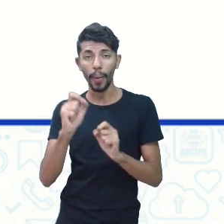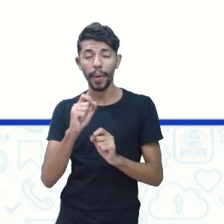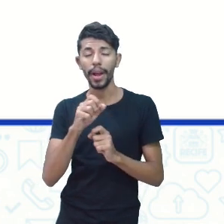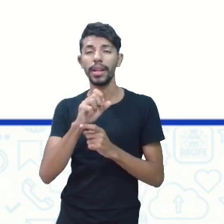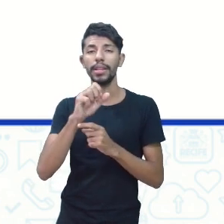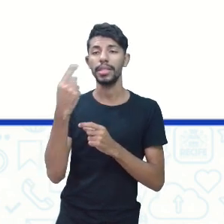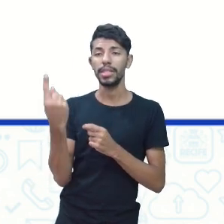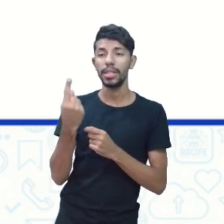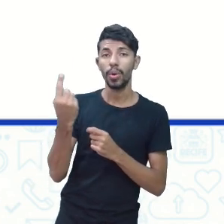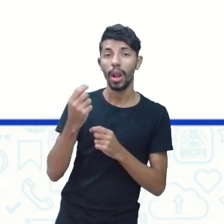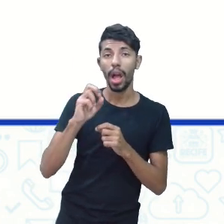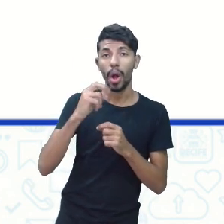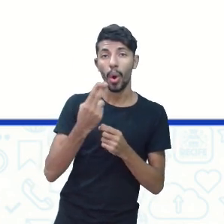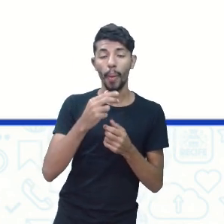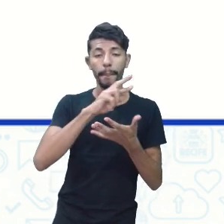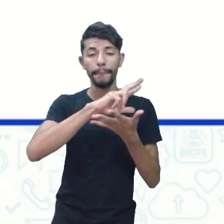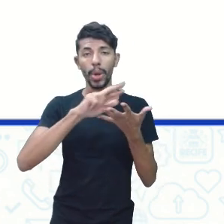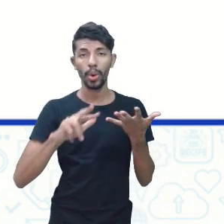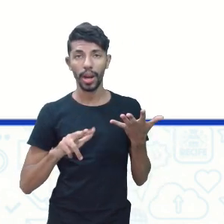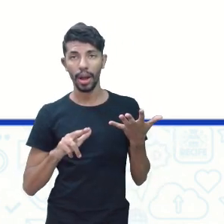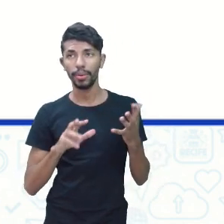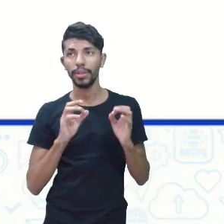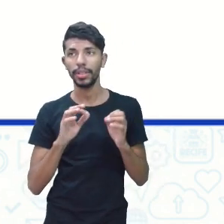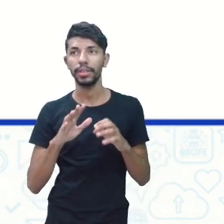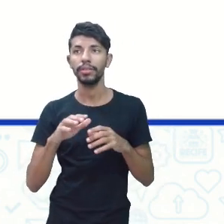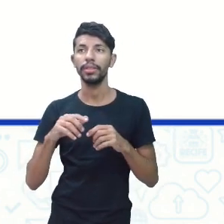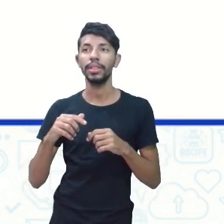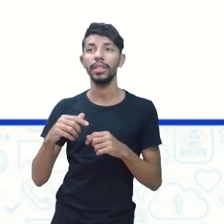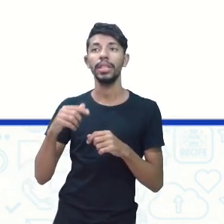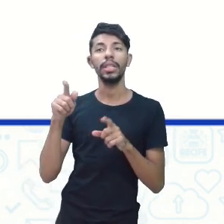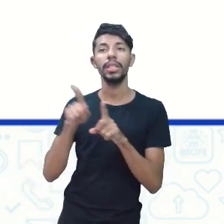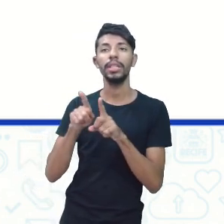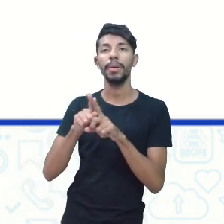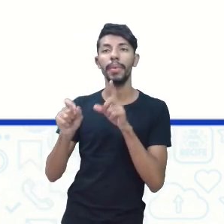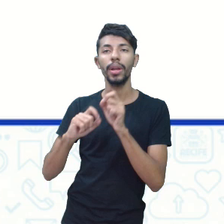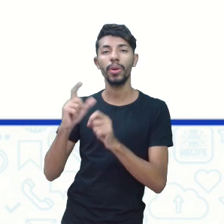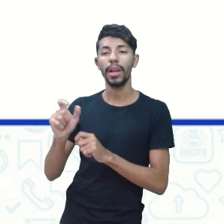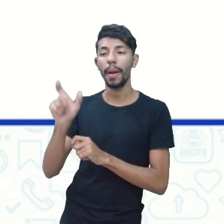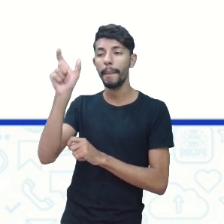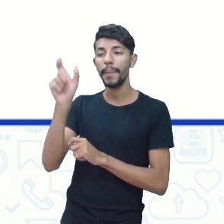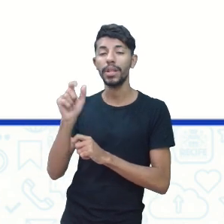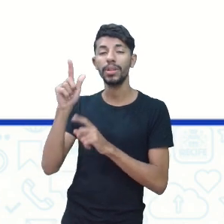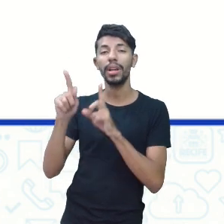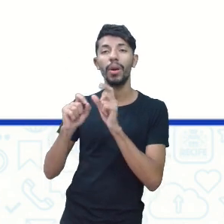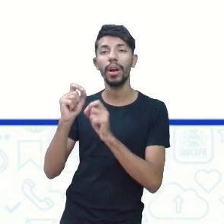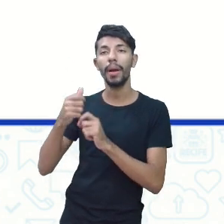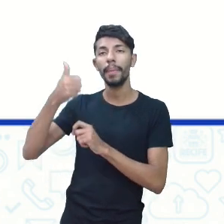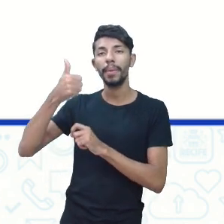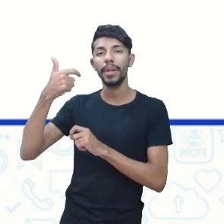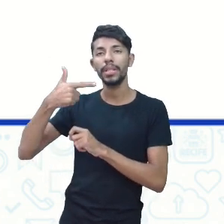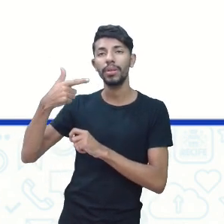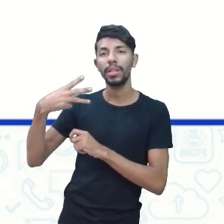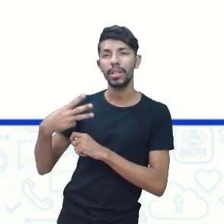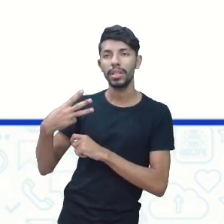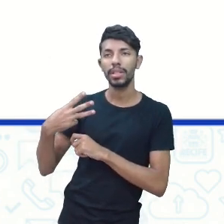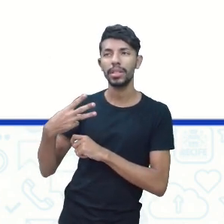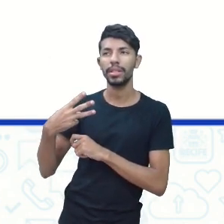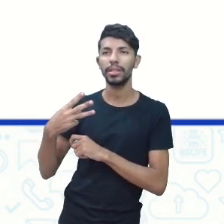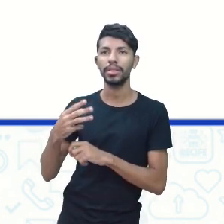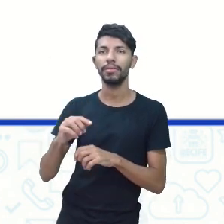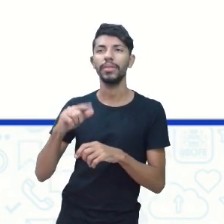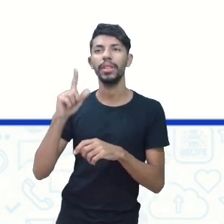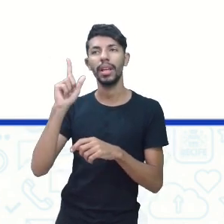plural, e pessoa, que é a primeira, segunda e terceira pessoa, mesmo que este